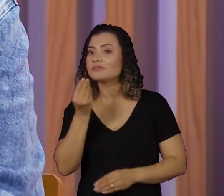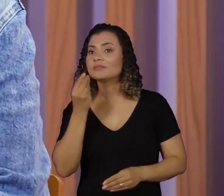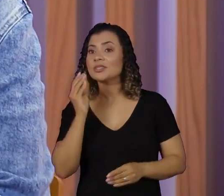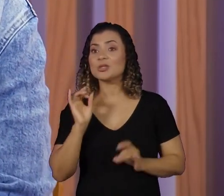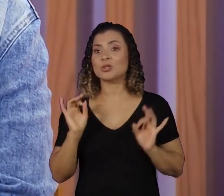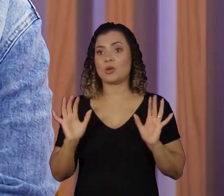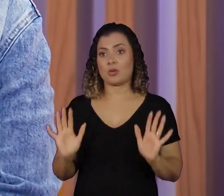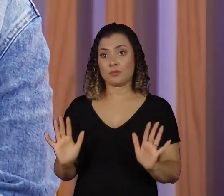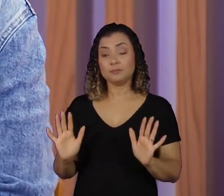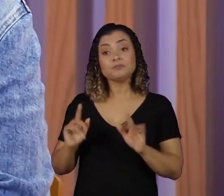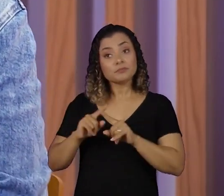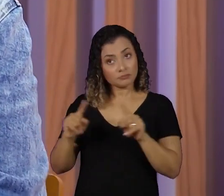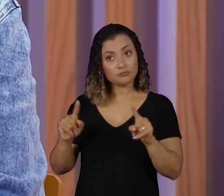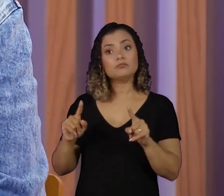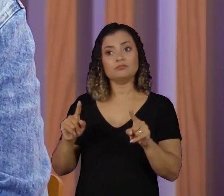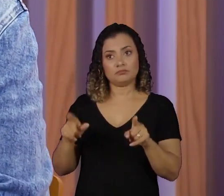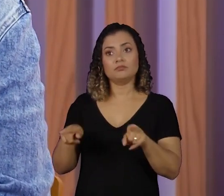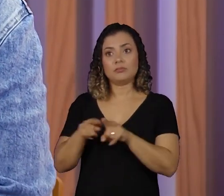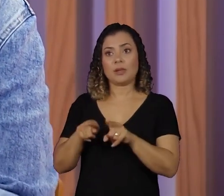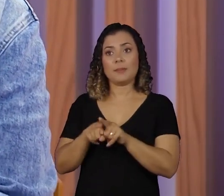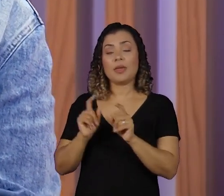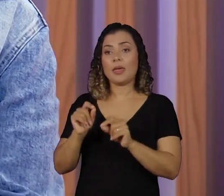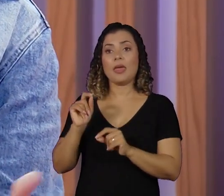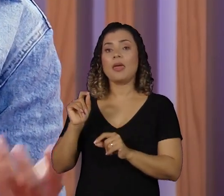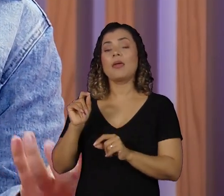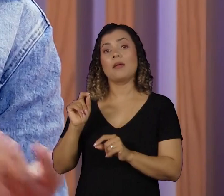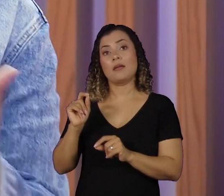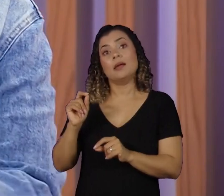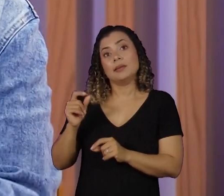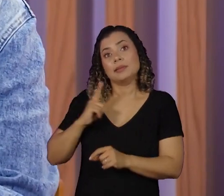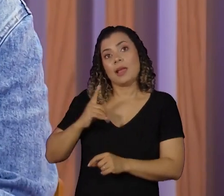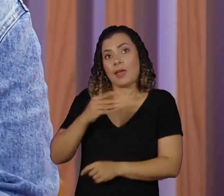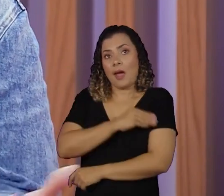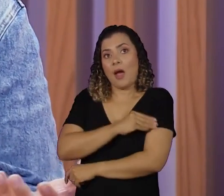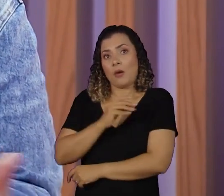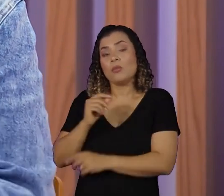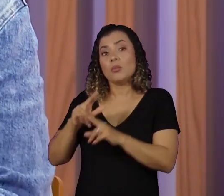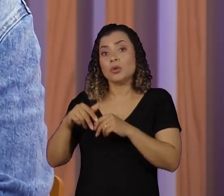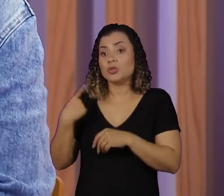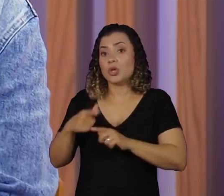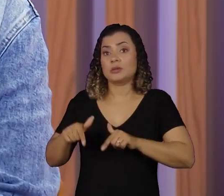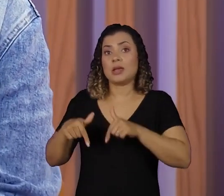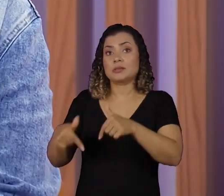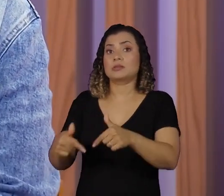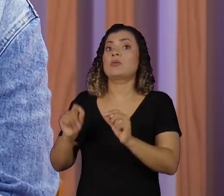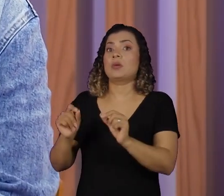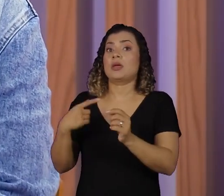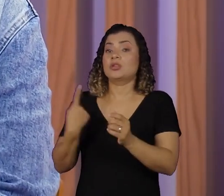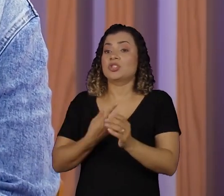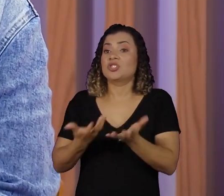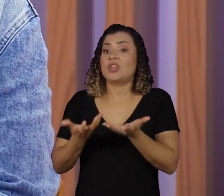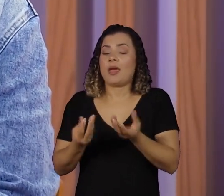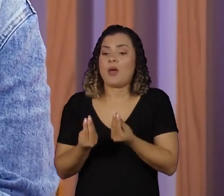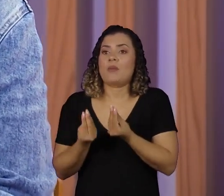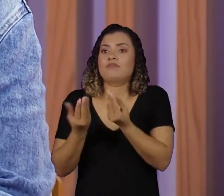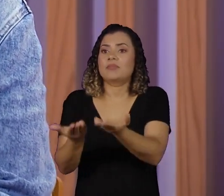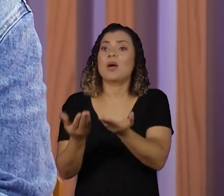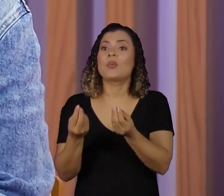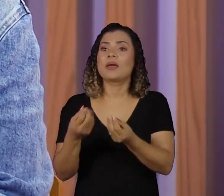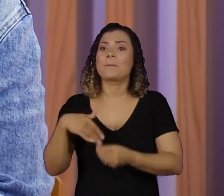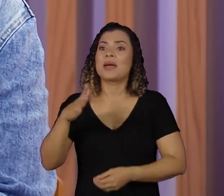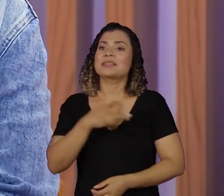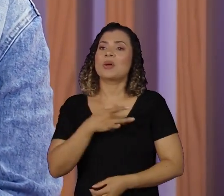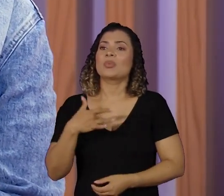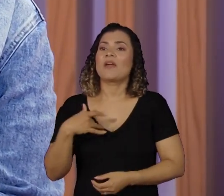né? Mas, ainda assim, é um produto alcoólico. A nossa vontade e a nossa ação é para apresentar uma coisa mais